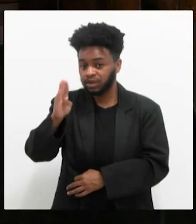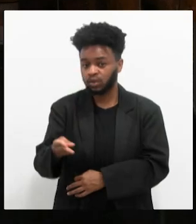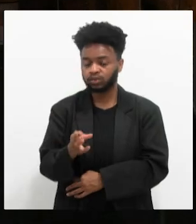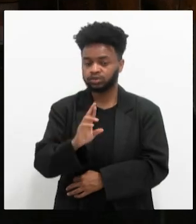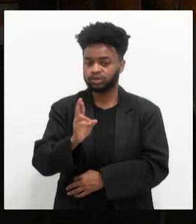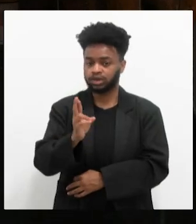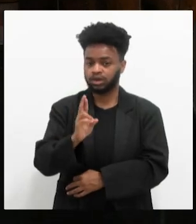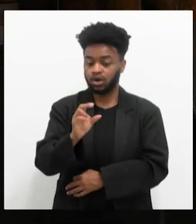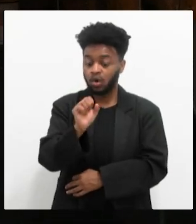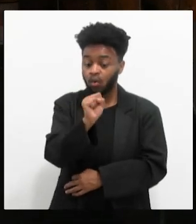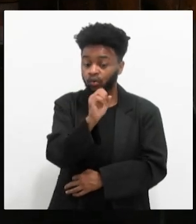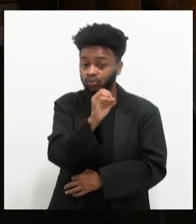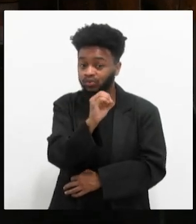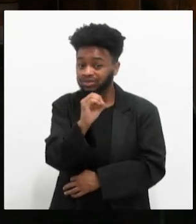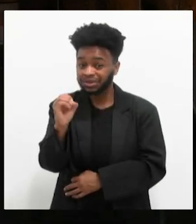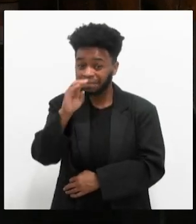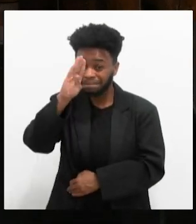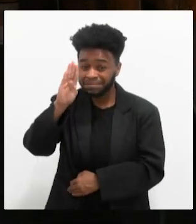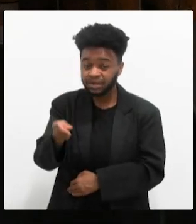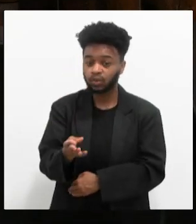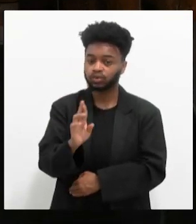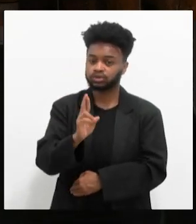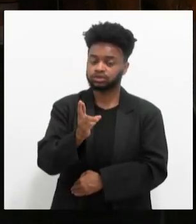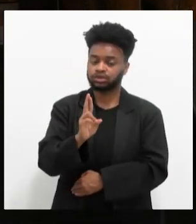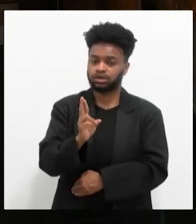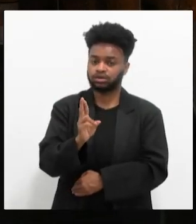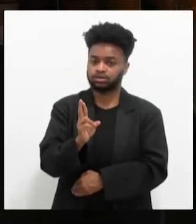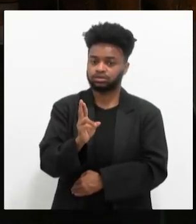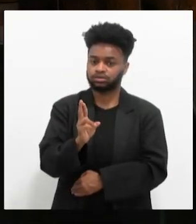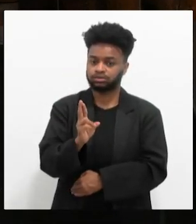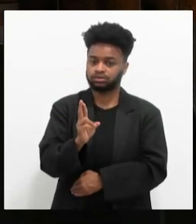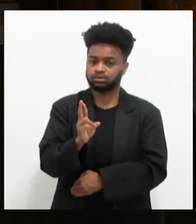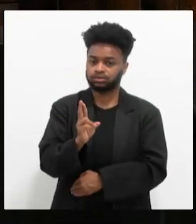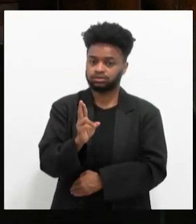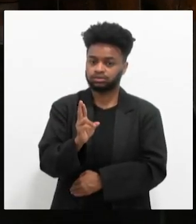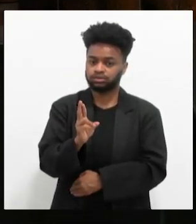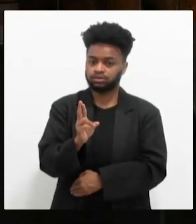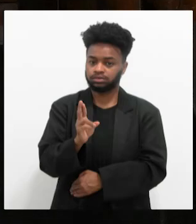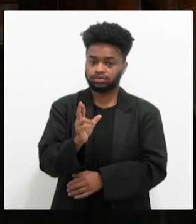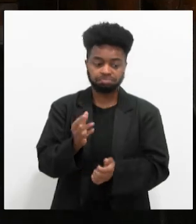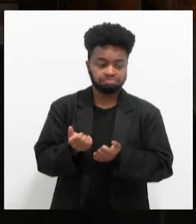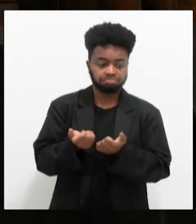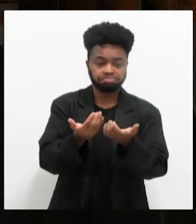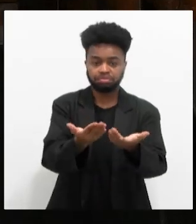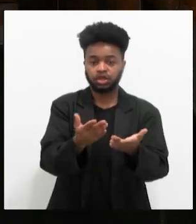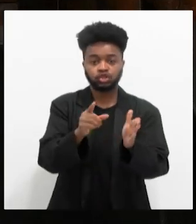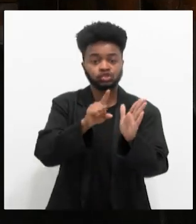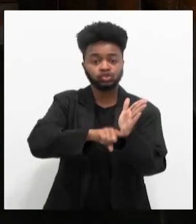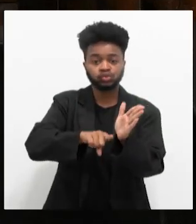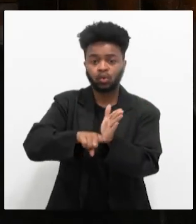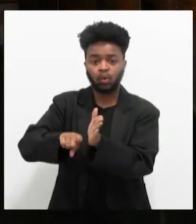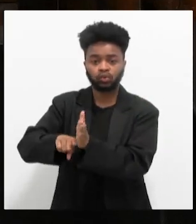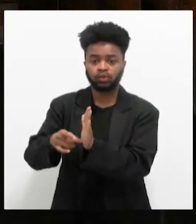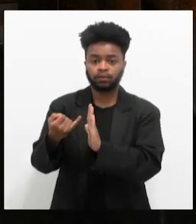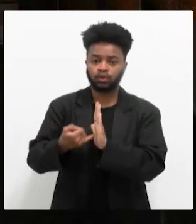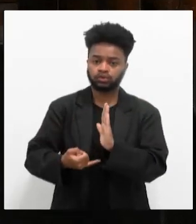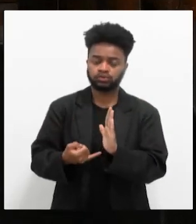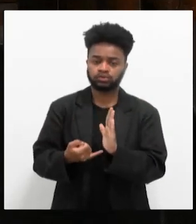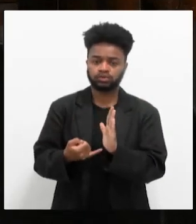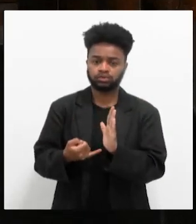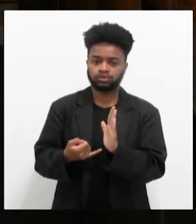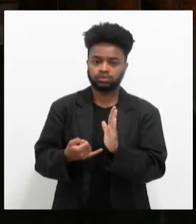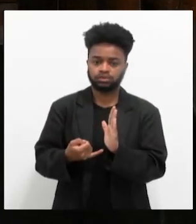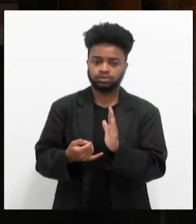reais. 800 bilhões de reais de benefícios fiscais. A